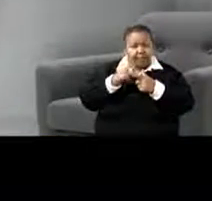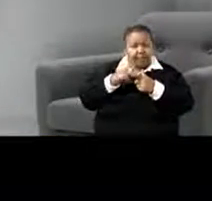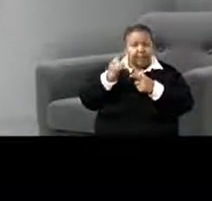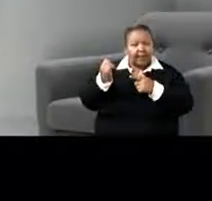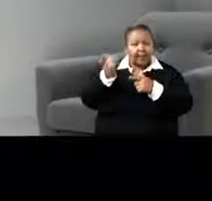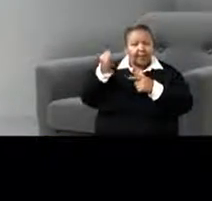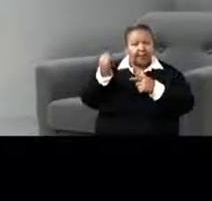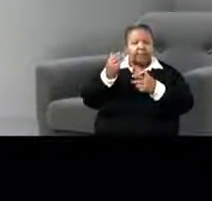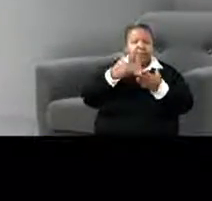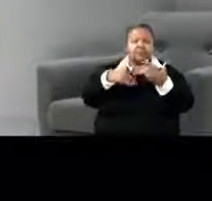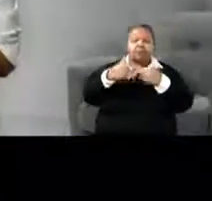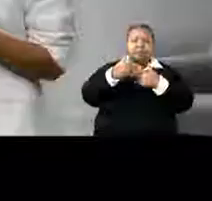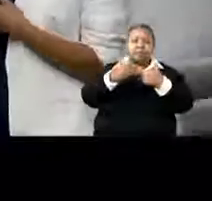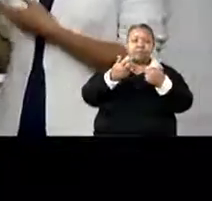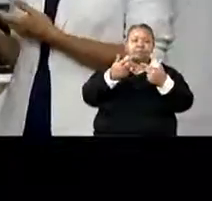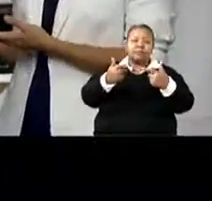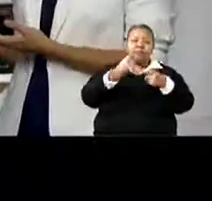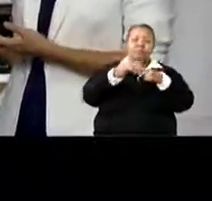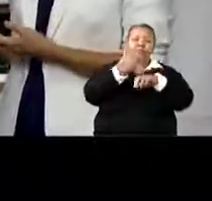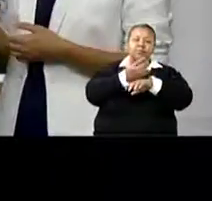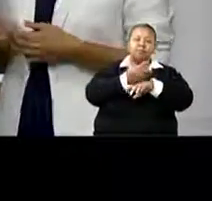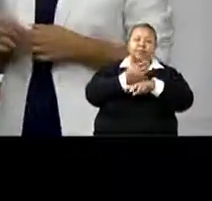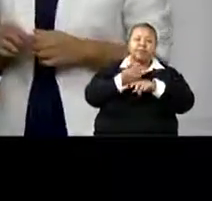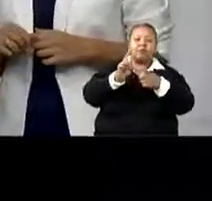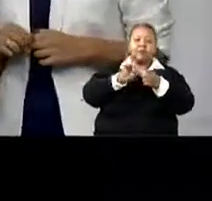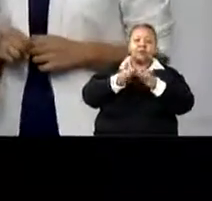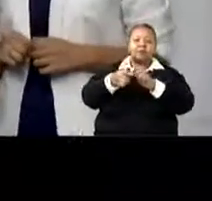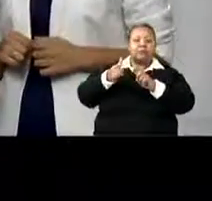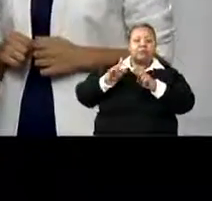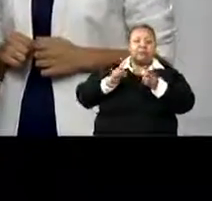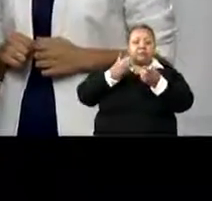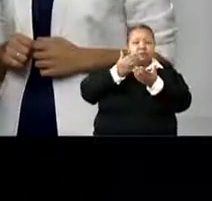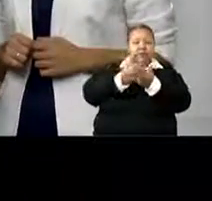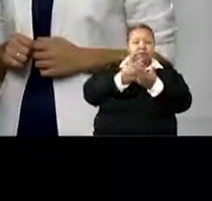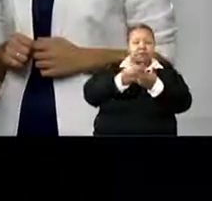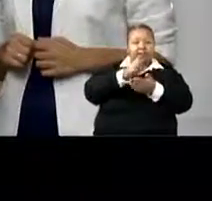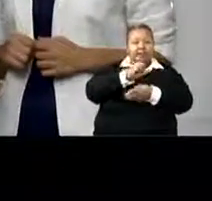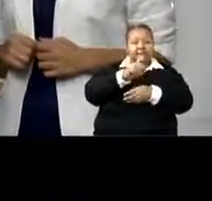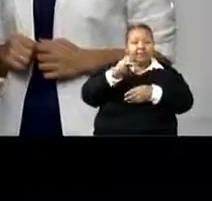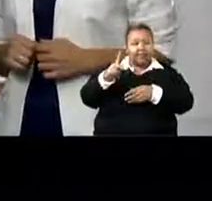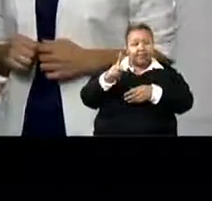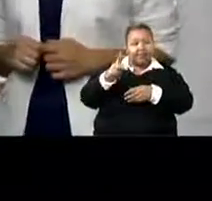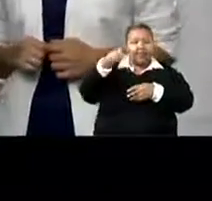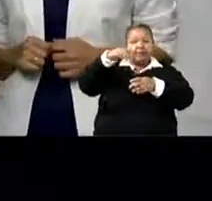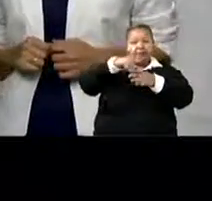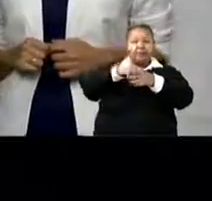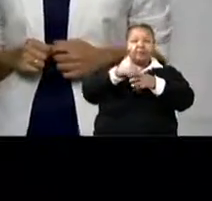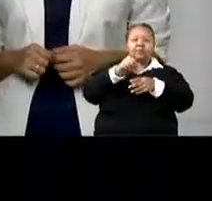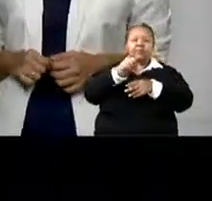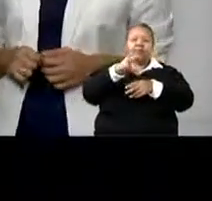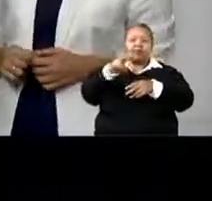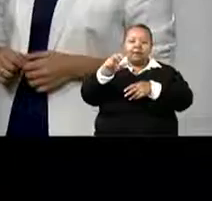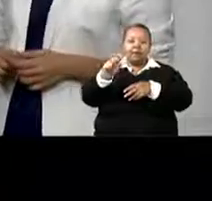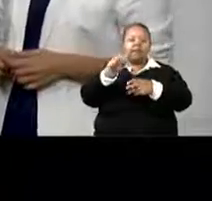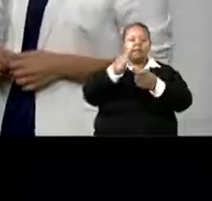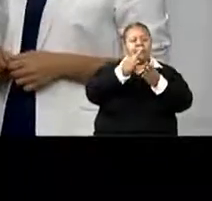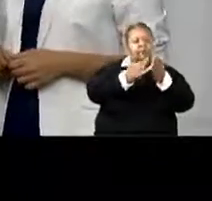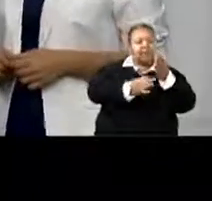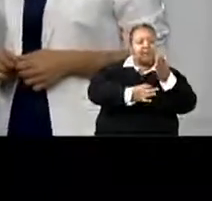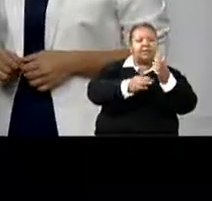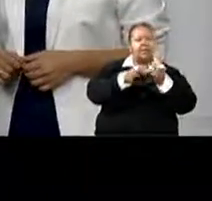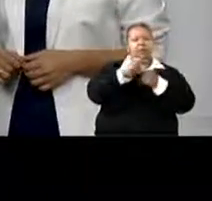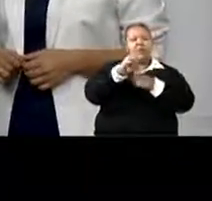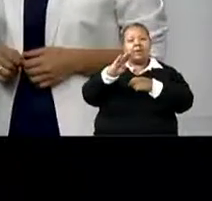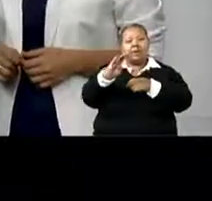fazer uso de todos os recursos do material didático antes de iniciar a cst ambiente virtual você encontra textos